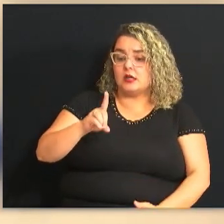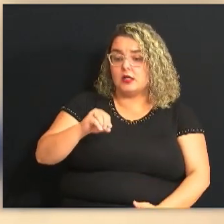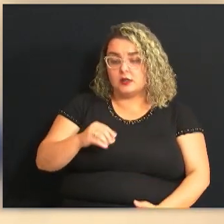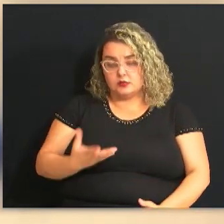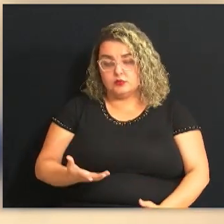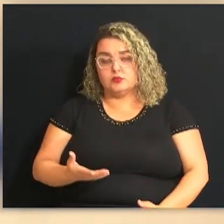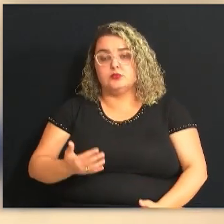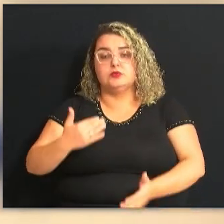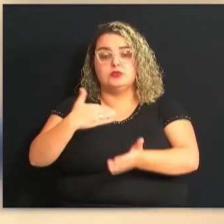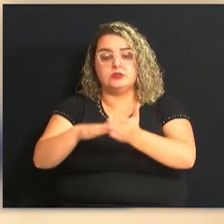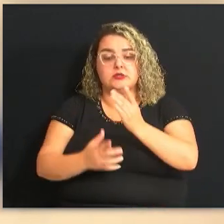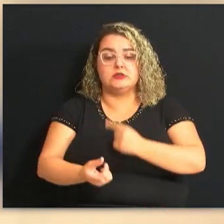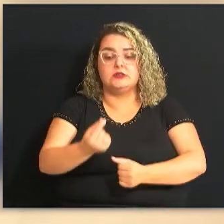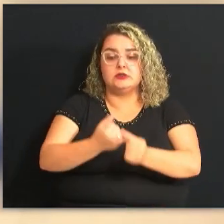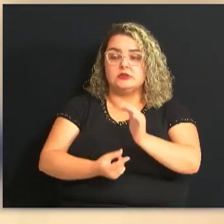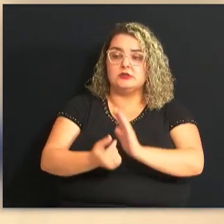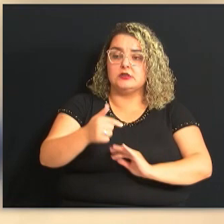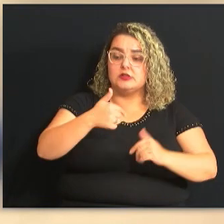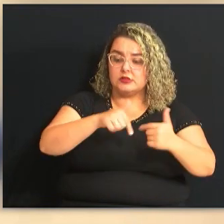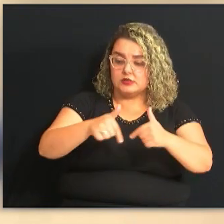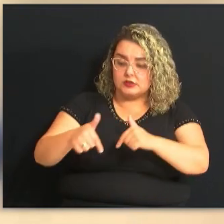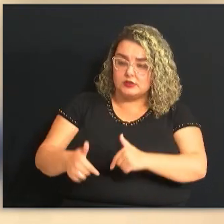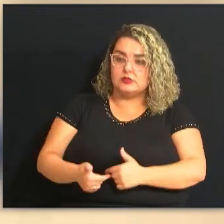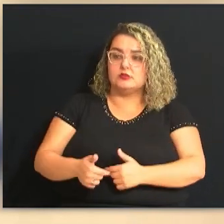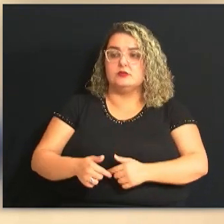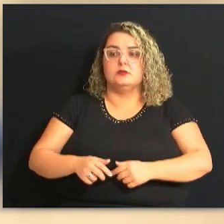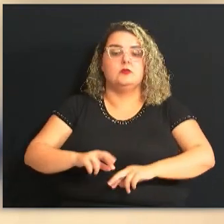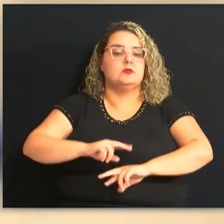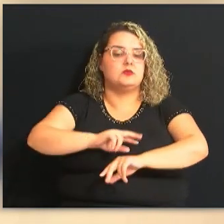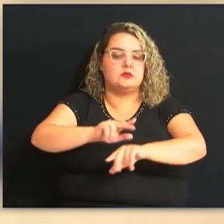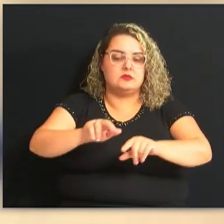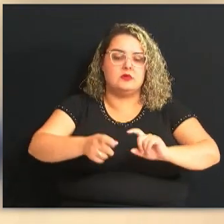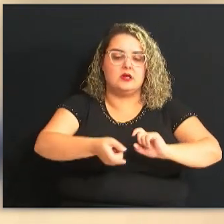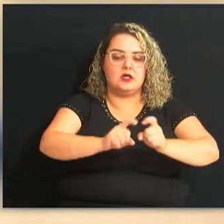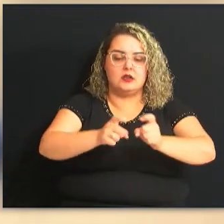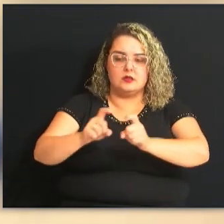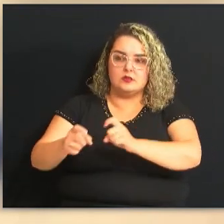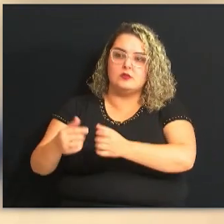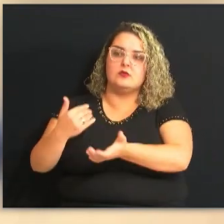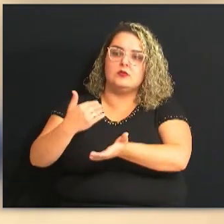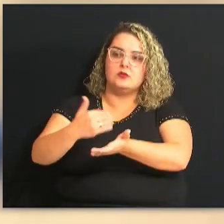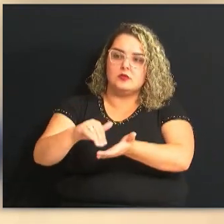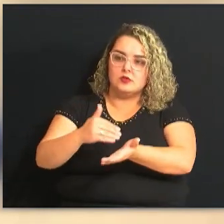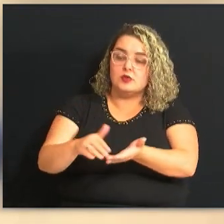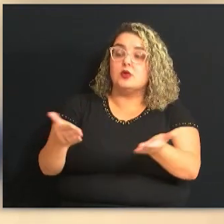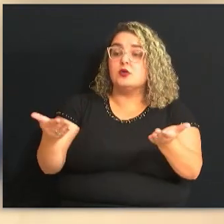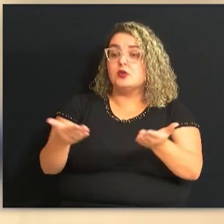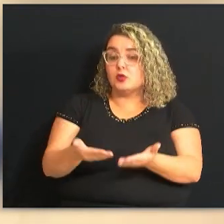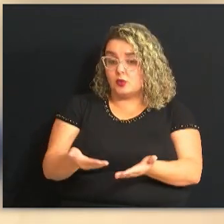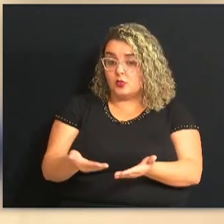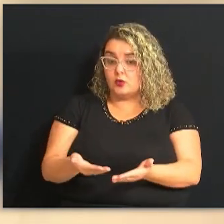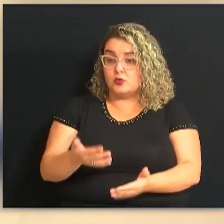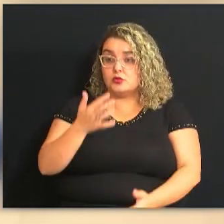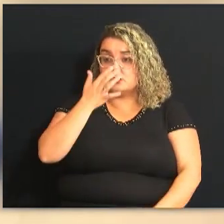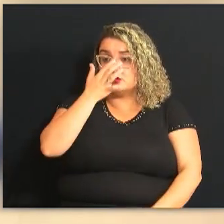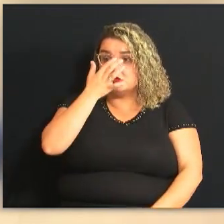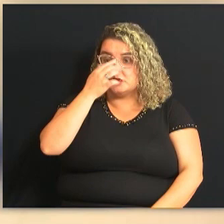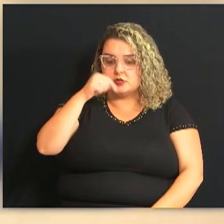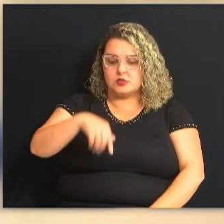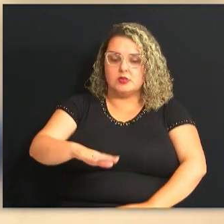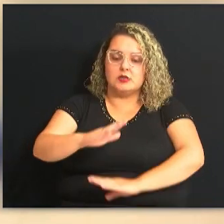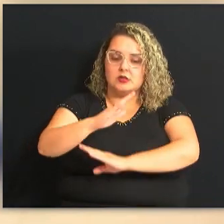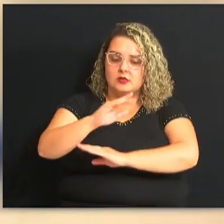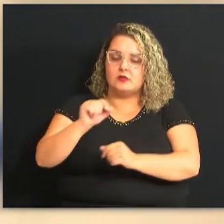que trabalhou, fomos em várias reuniões com esse secretário, e hoje esta casa fará